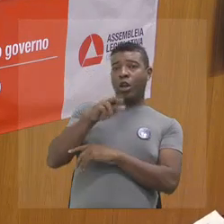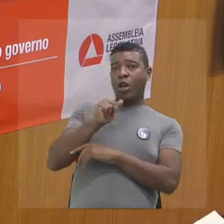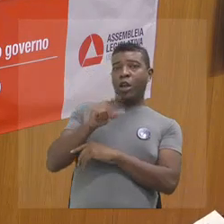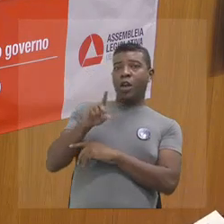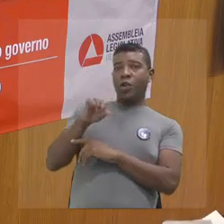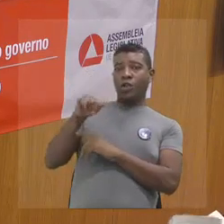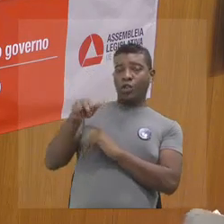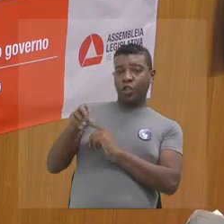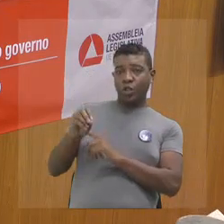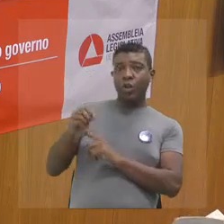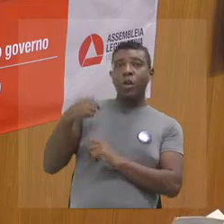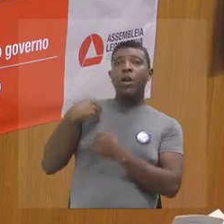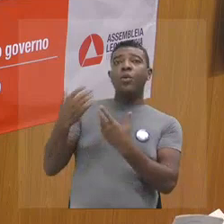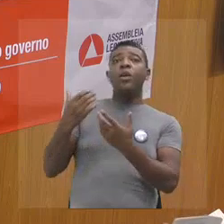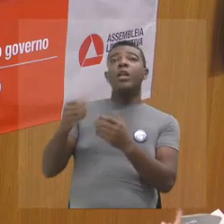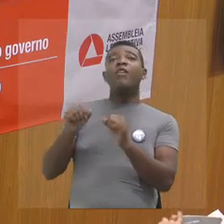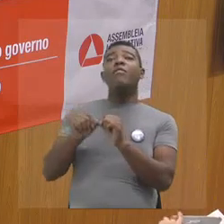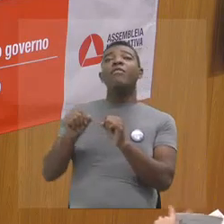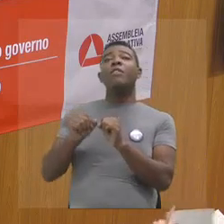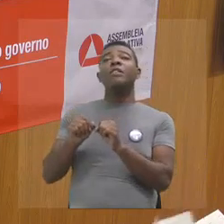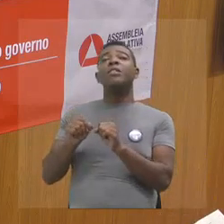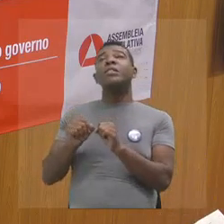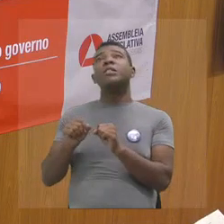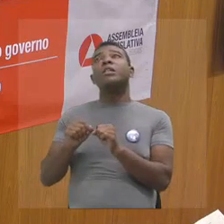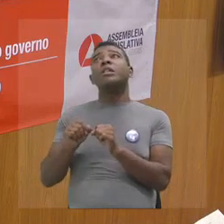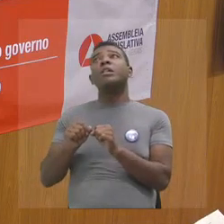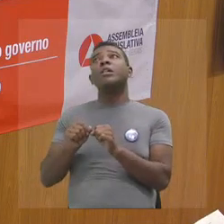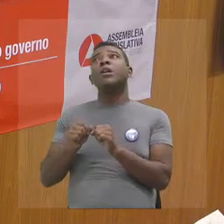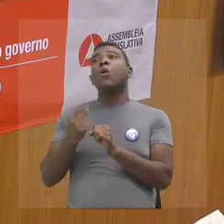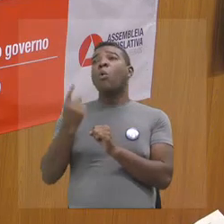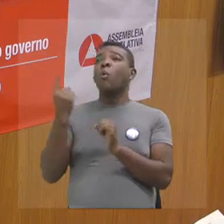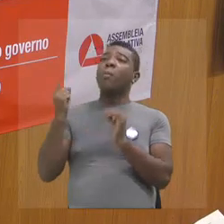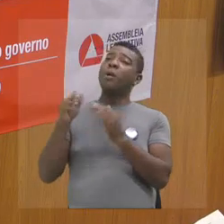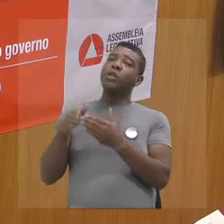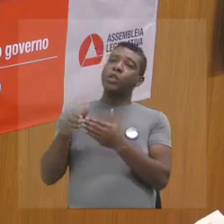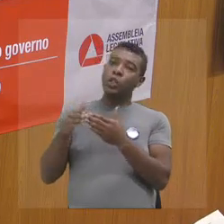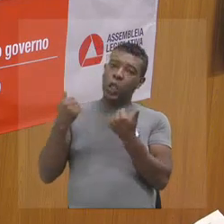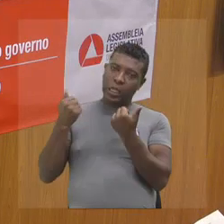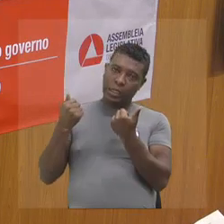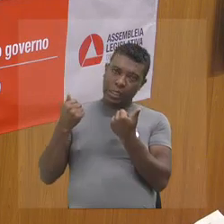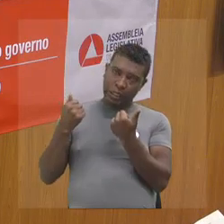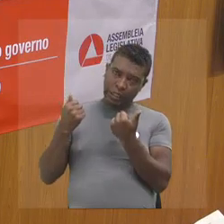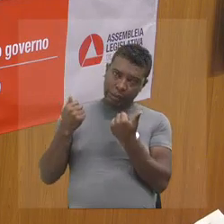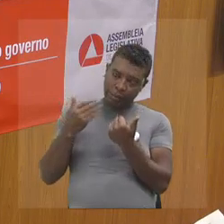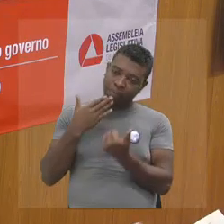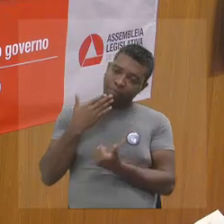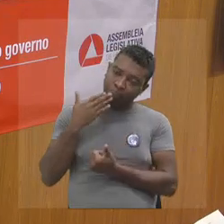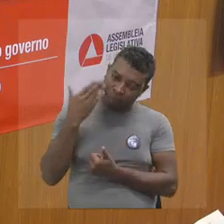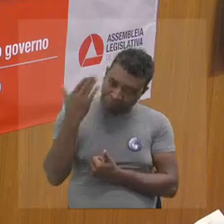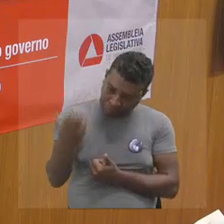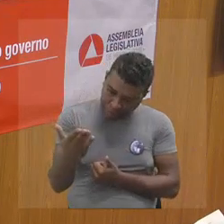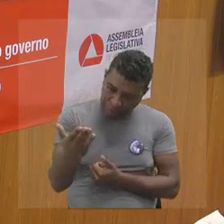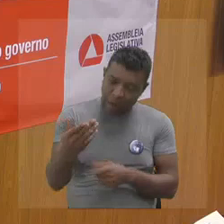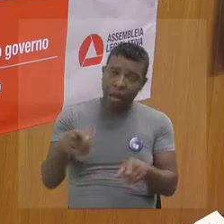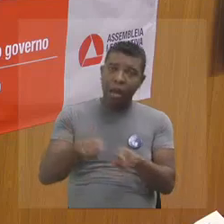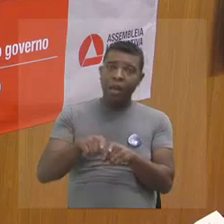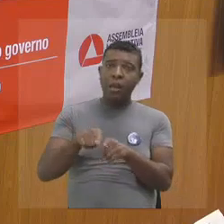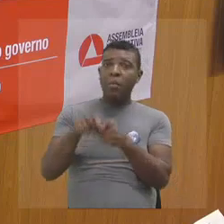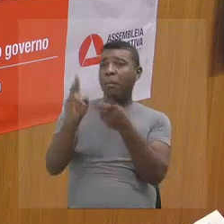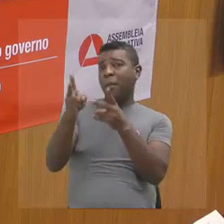É eu gostaria que é de fazer uma solicitação e ao mesmo tempo uma indagação